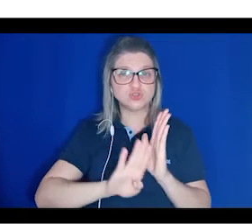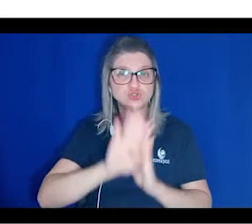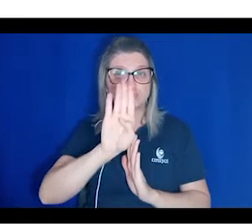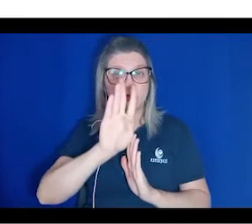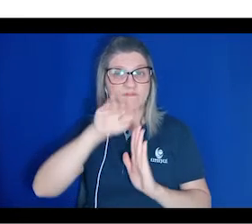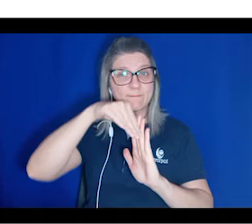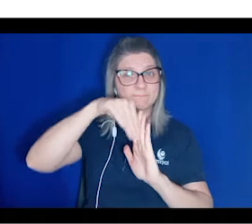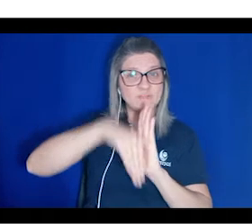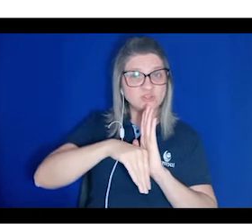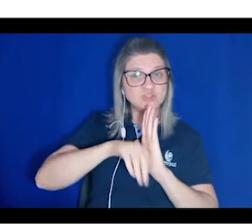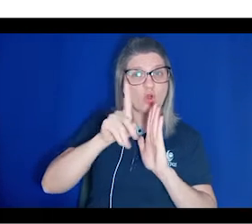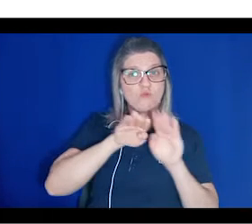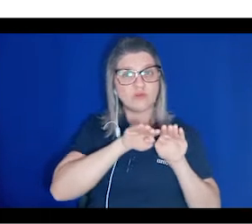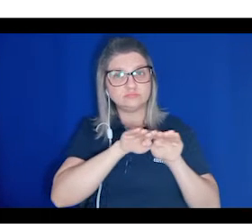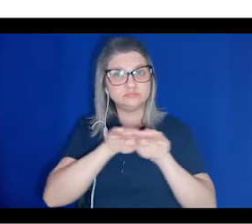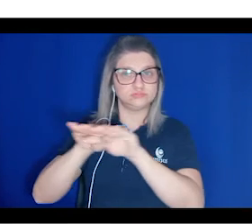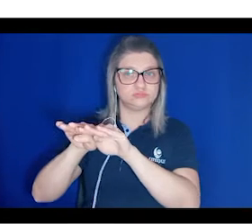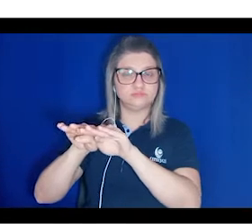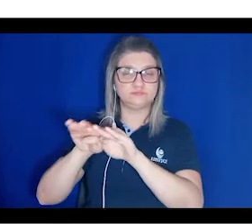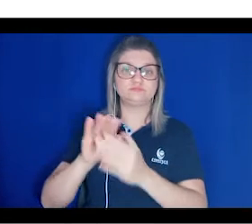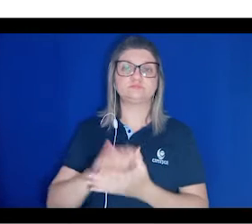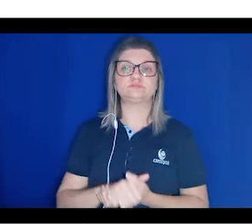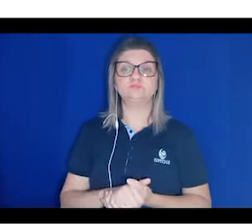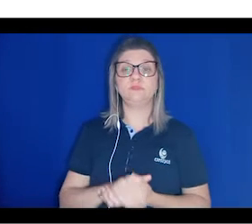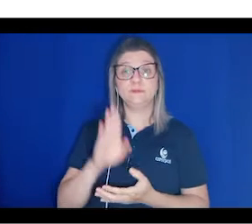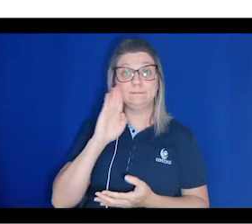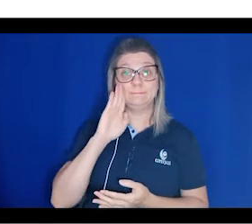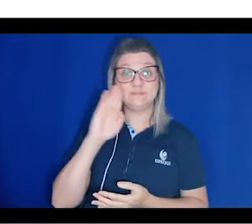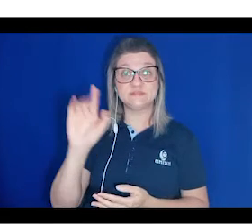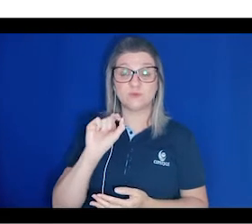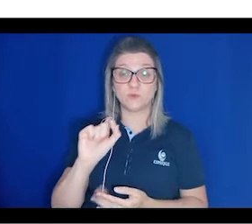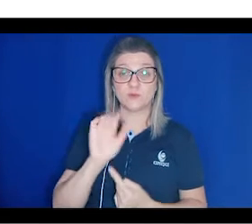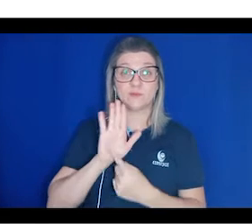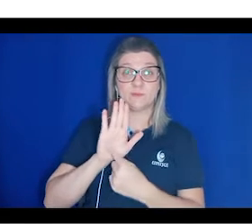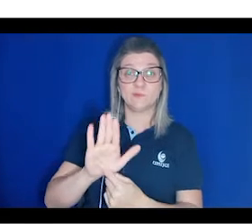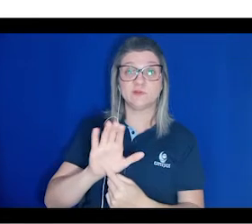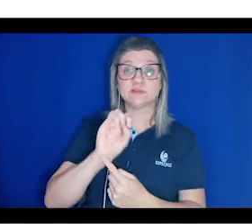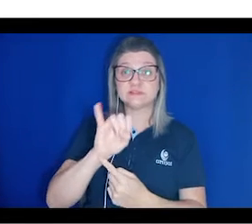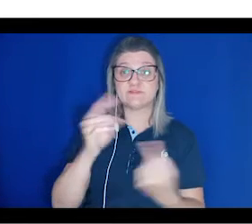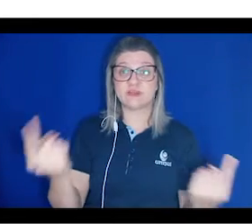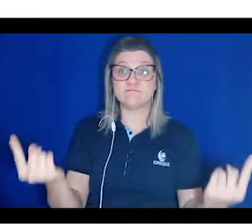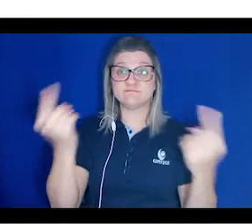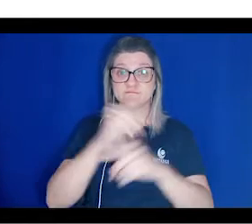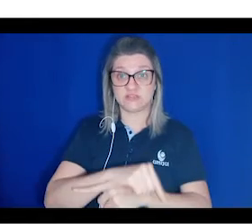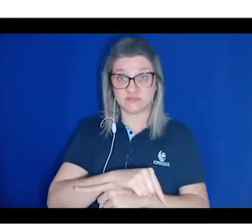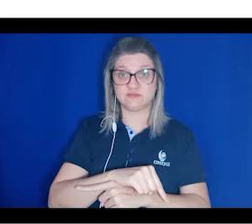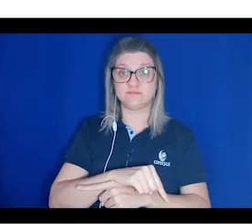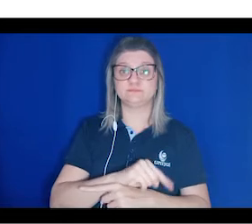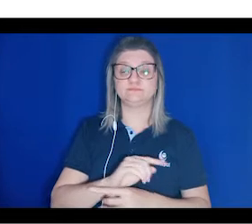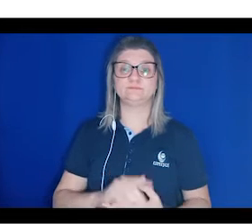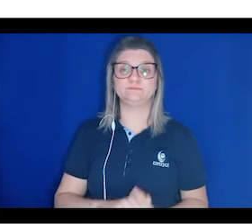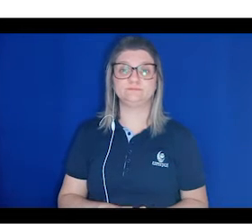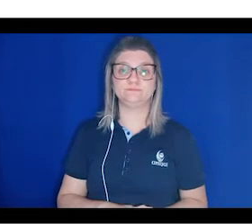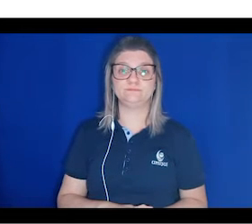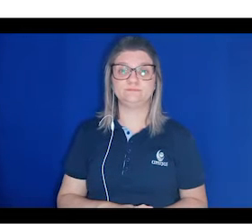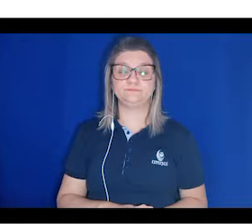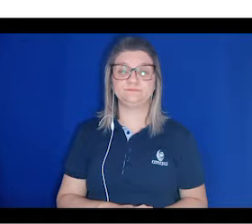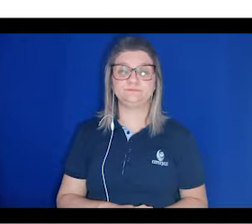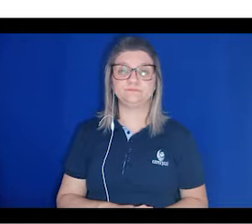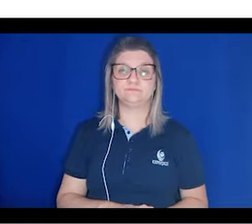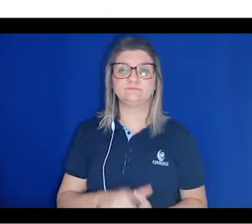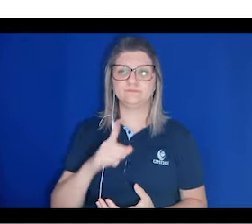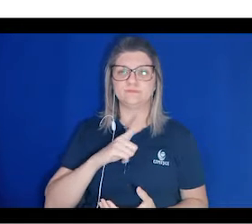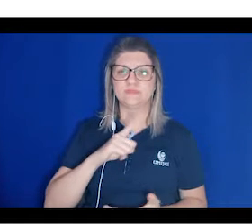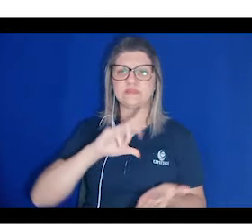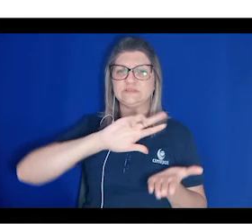baixar, ou manter-se lateralista, e principalmente indicar a reversão de uma tendência. Então,